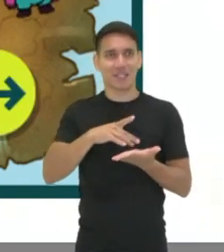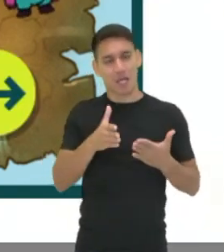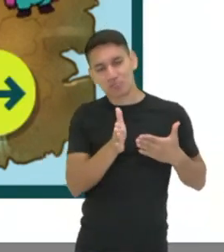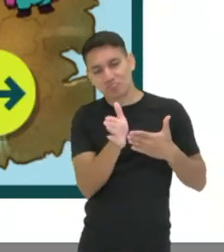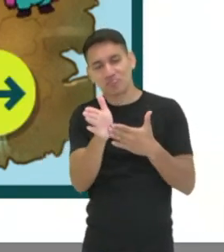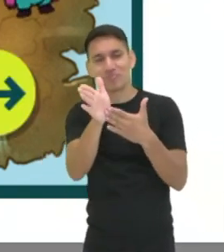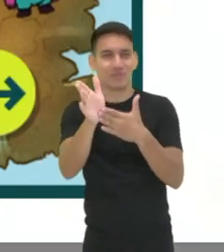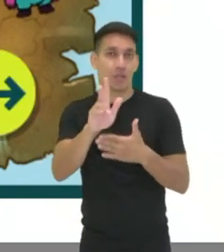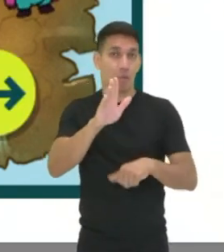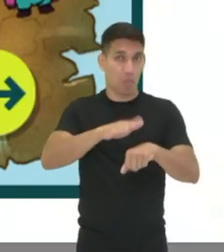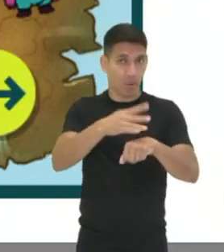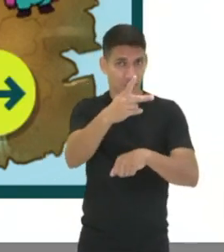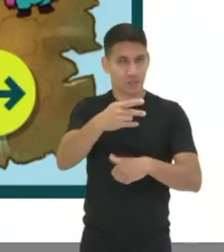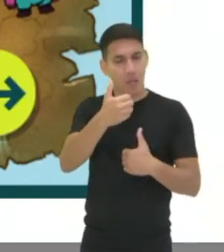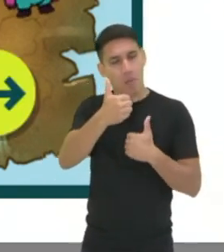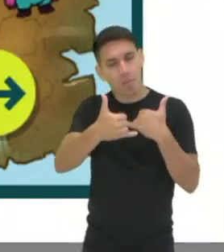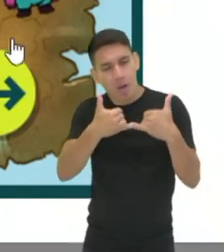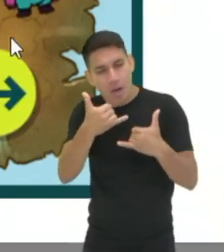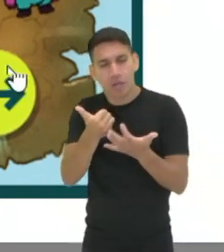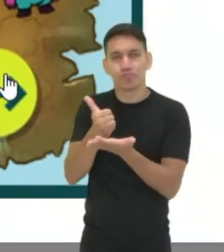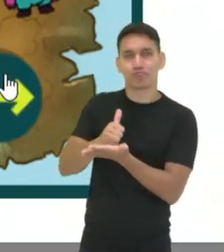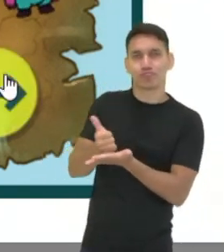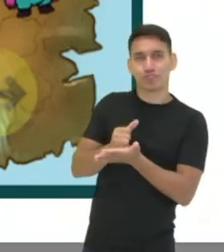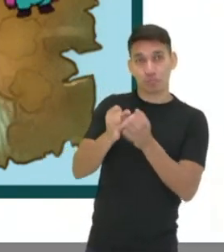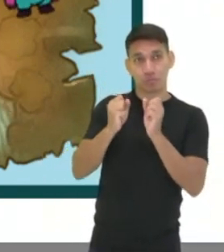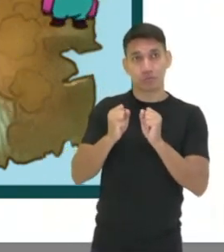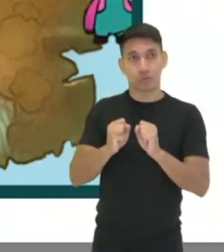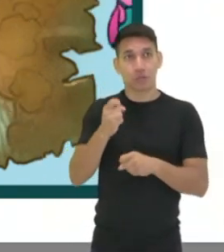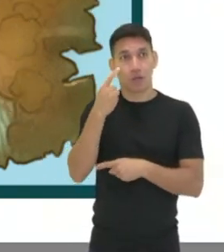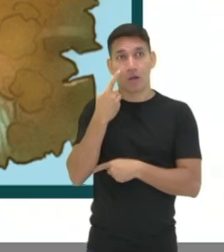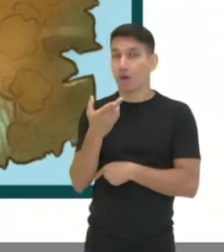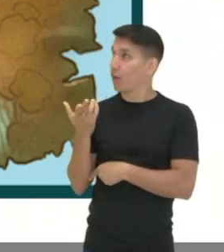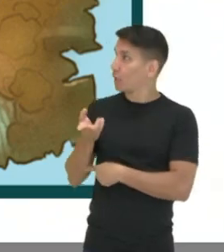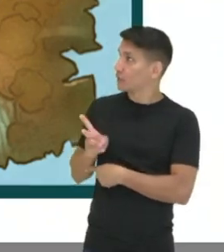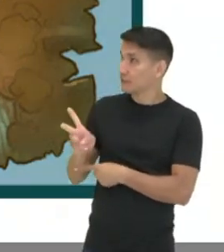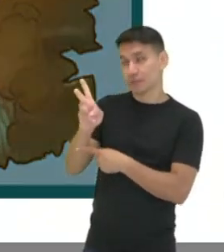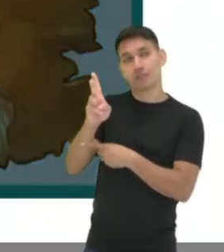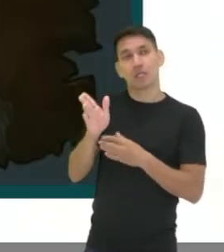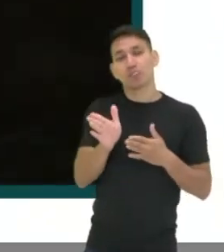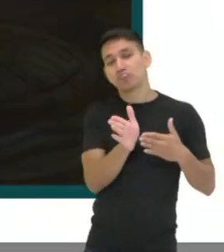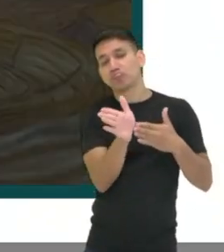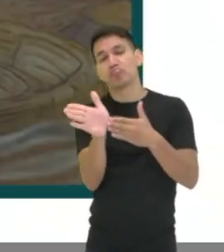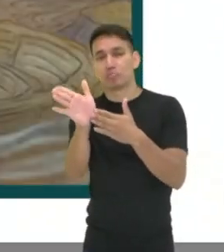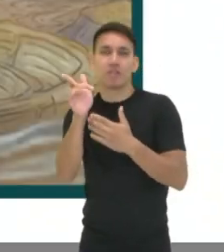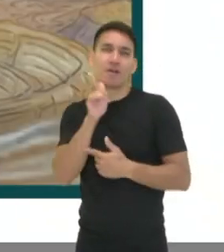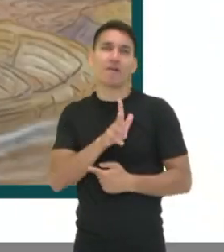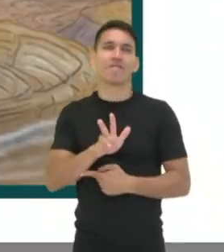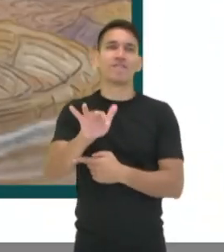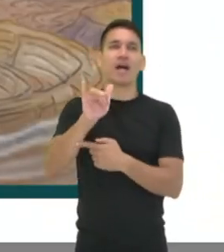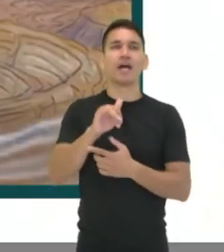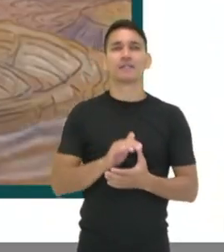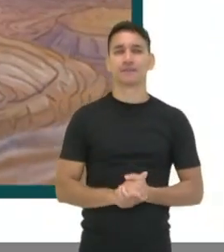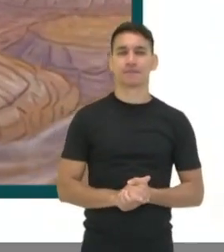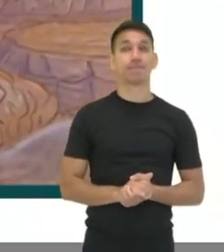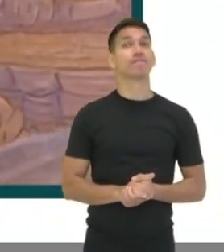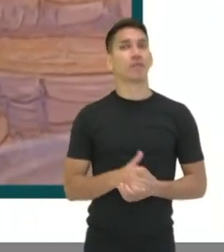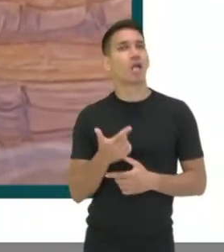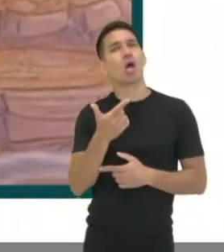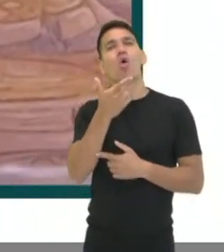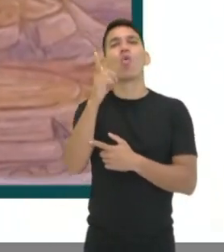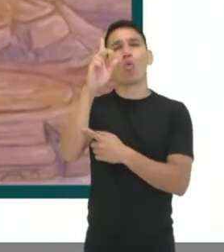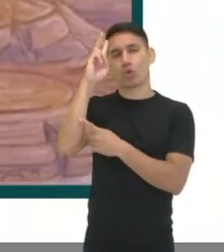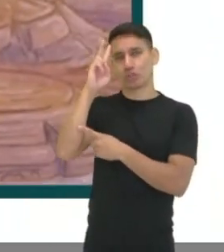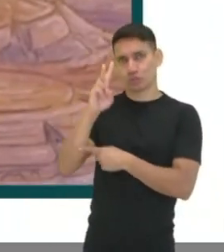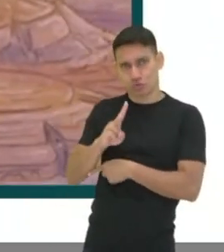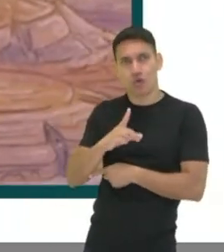assim vocês podem ir jogando, ó. Então, aí, segue a setinha e olha só, né? Eles vão sendo direcionados. E aí vem outra